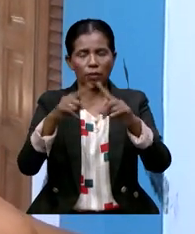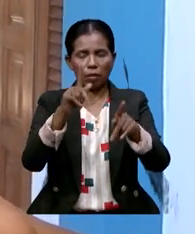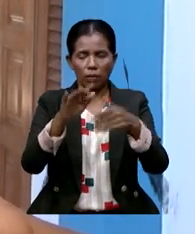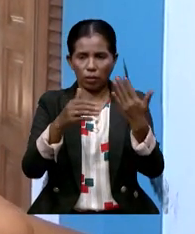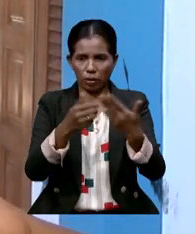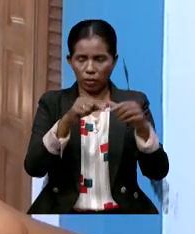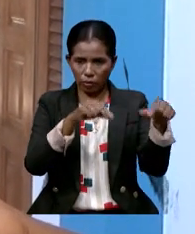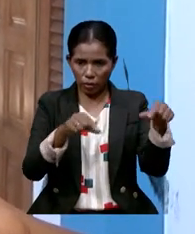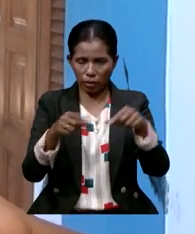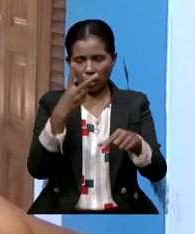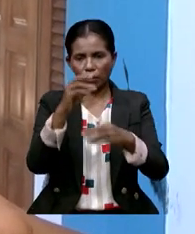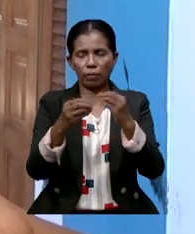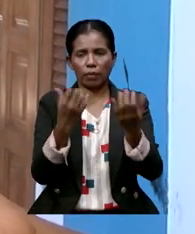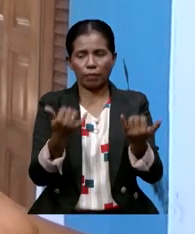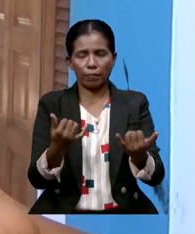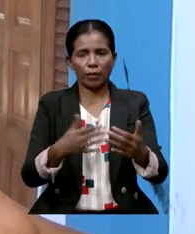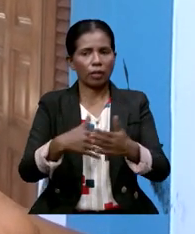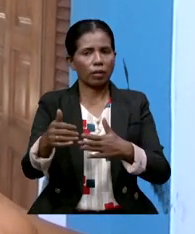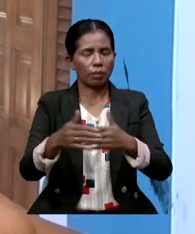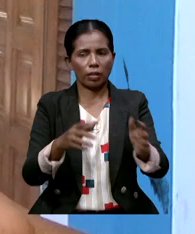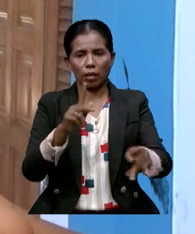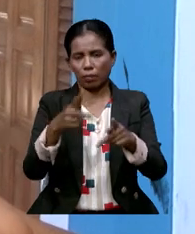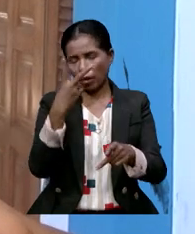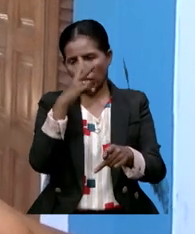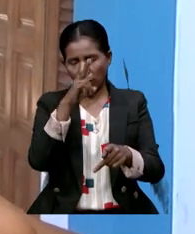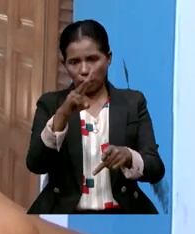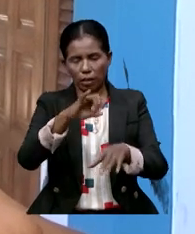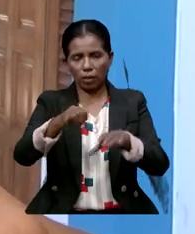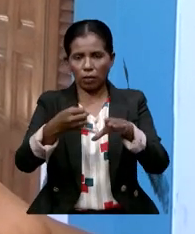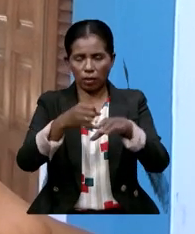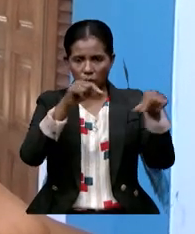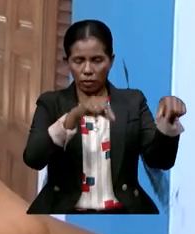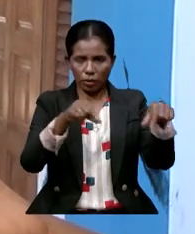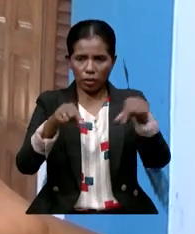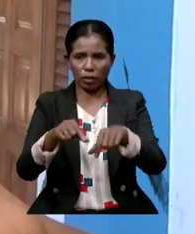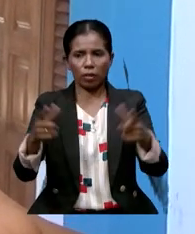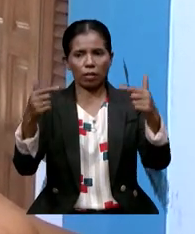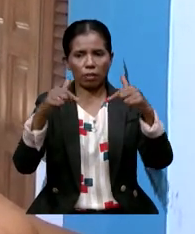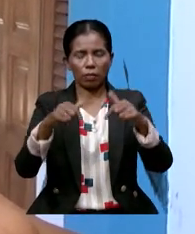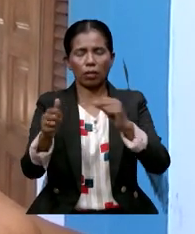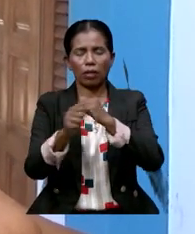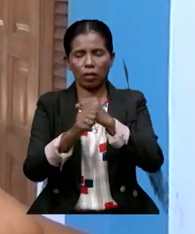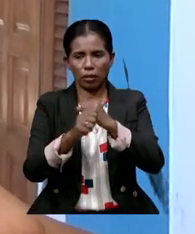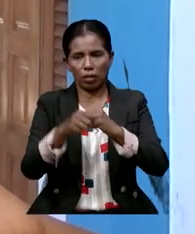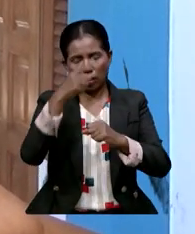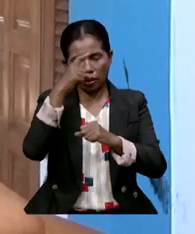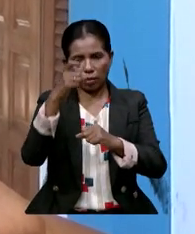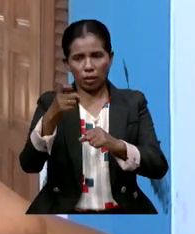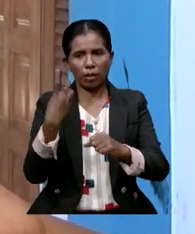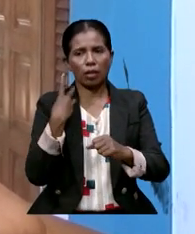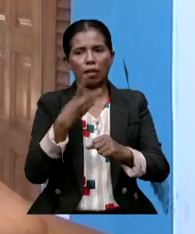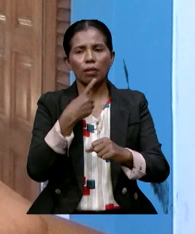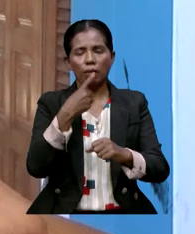equipe de situação, dela para que amarre inclusão de deficiência, né? Mas nunca mais com a ação. Da maneira que eu me considero